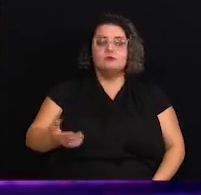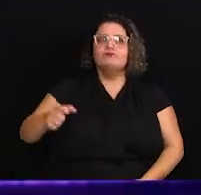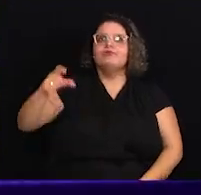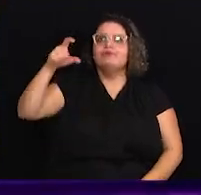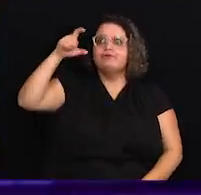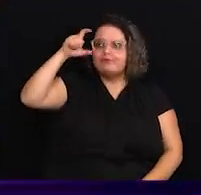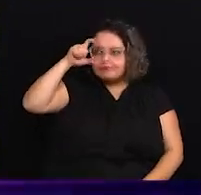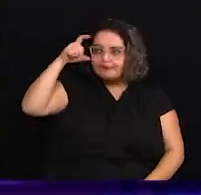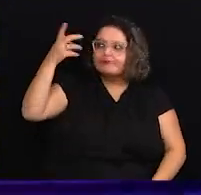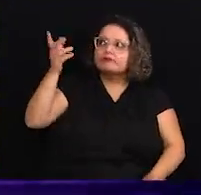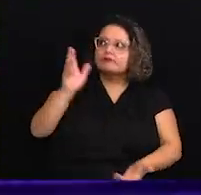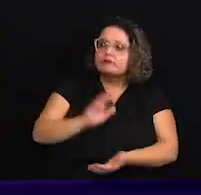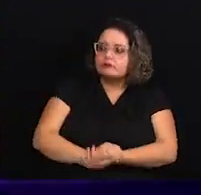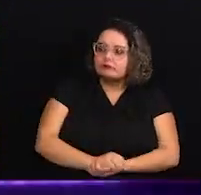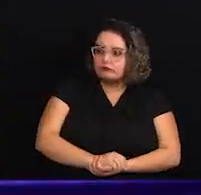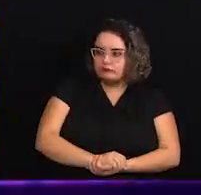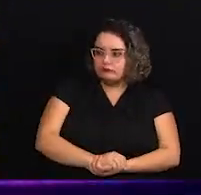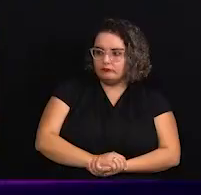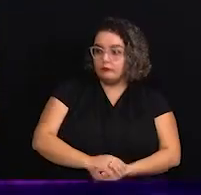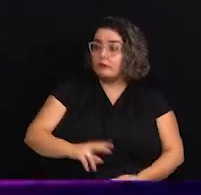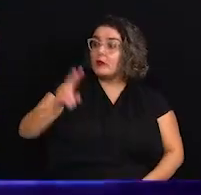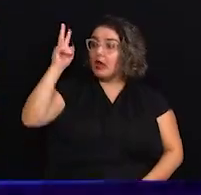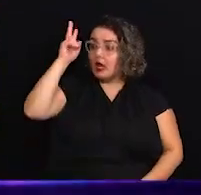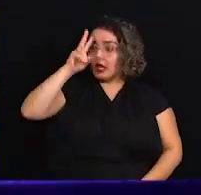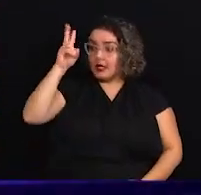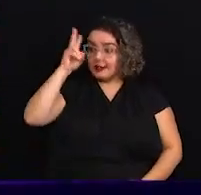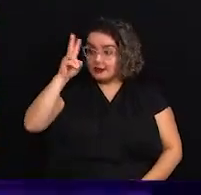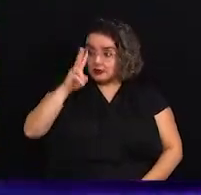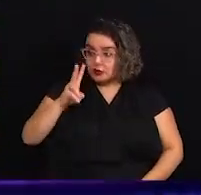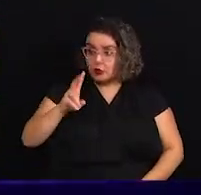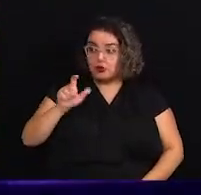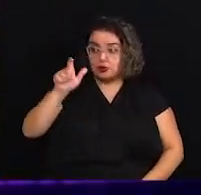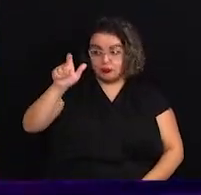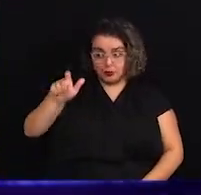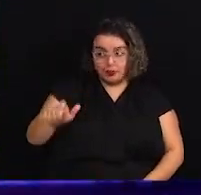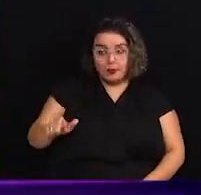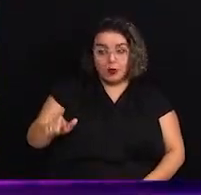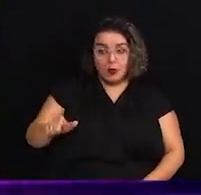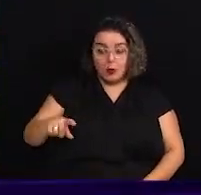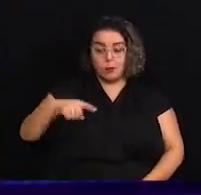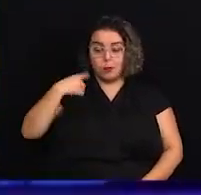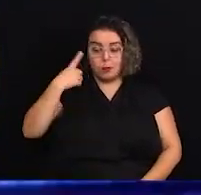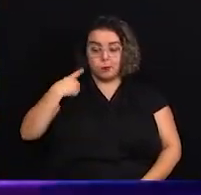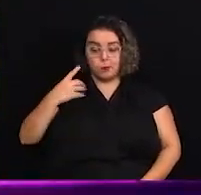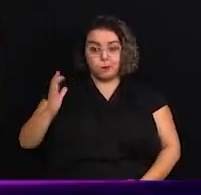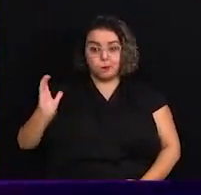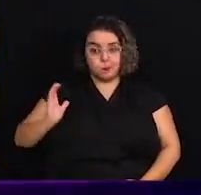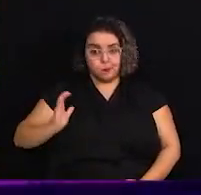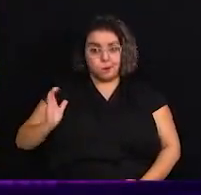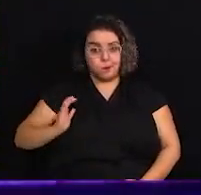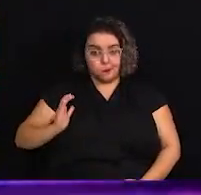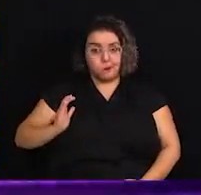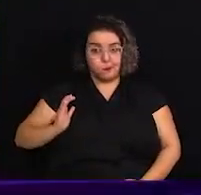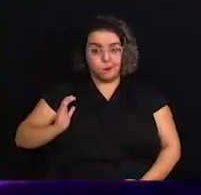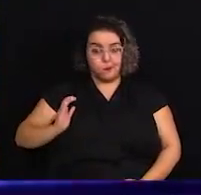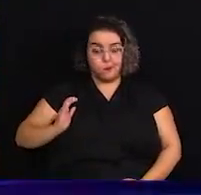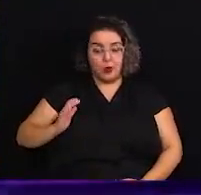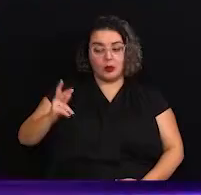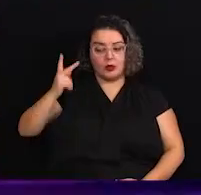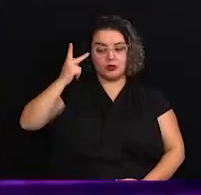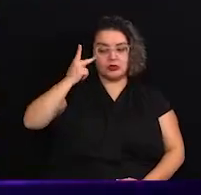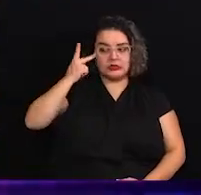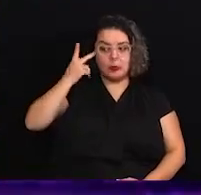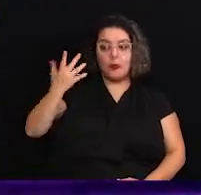Michel, é a história de uma pessoa, um advogado bem-sucedido de classe média